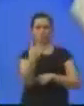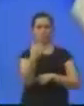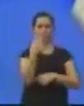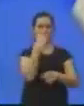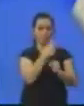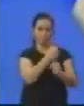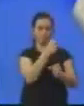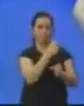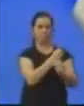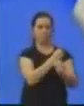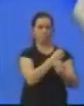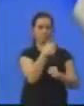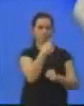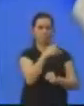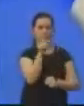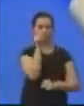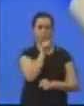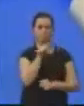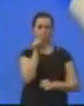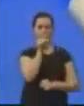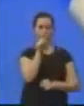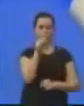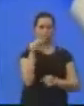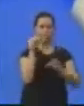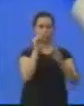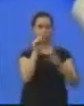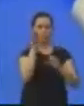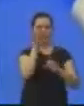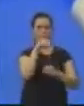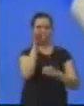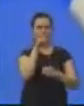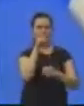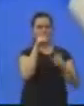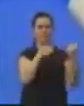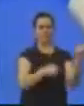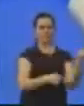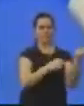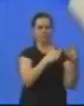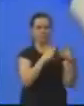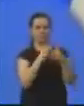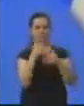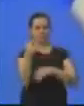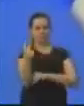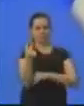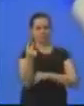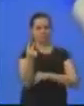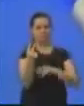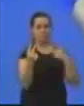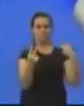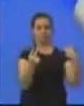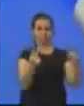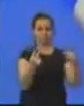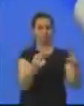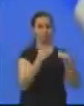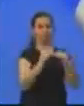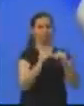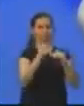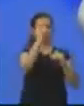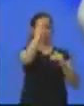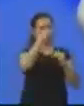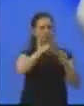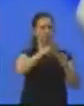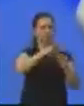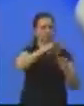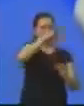que a bola é cheia no ponto 1 e 2, que é o ponto que vai dar lá. E dali para cima eu faço a